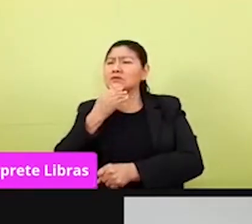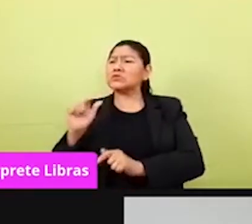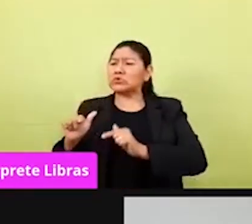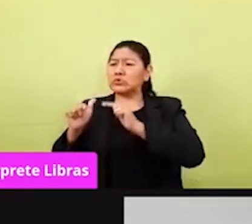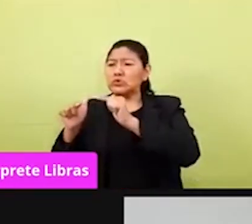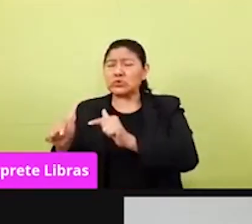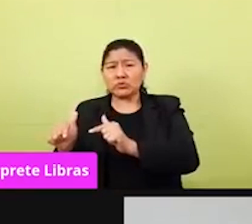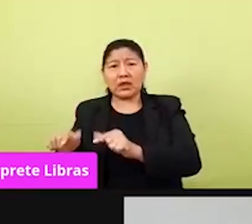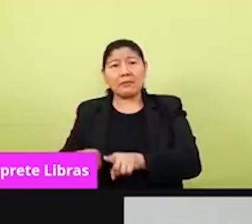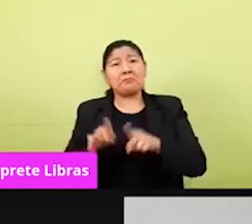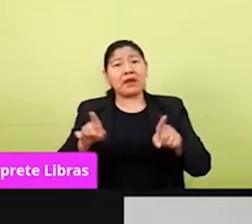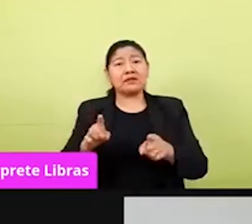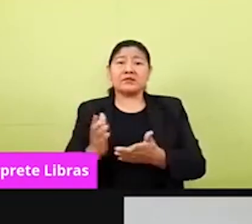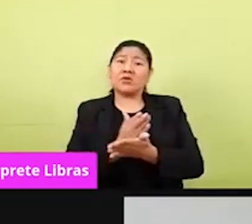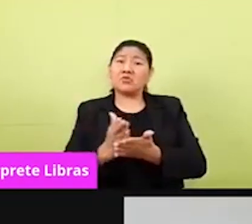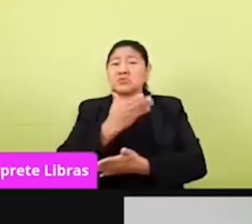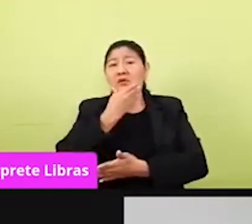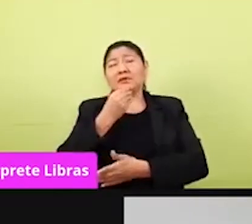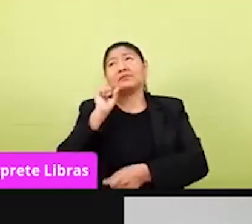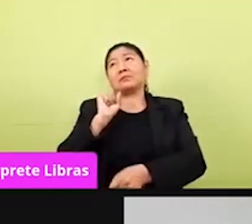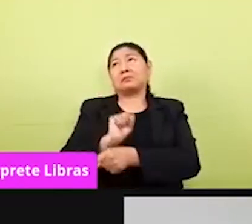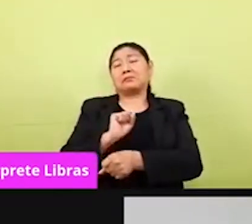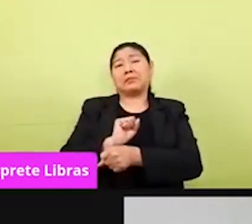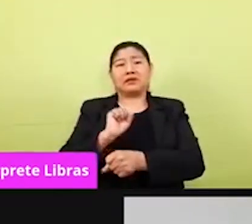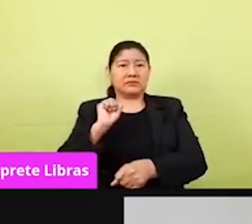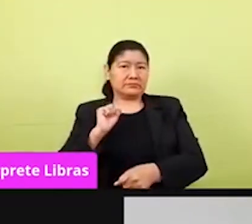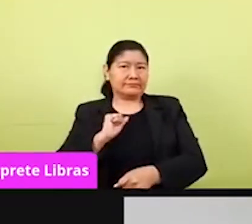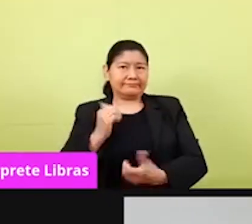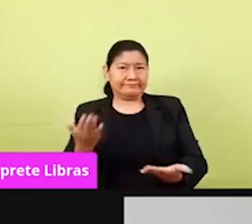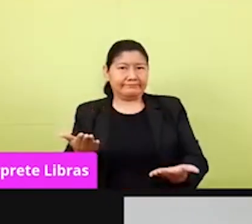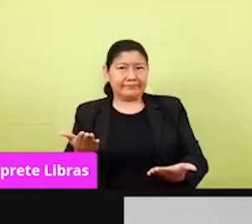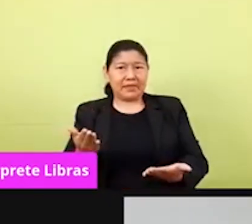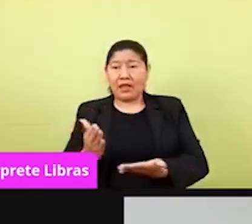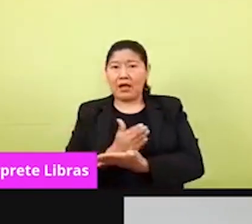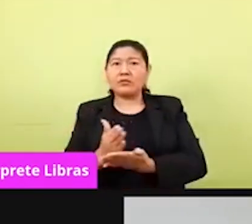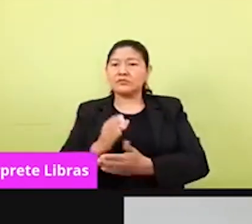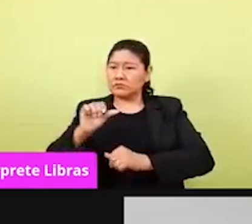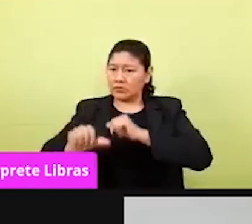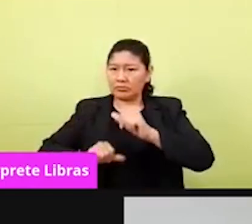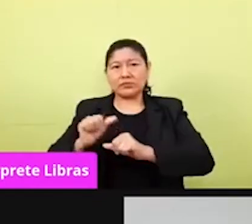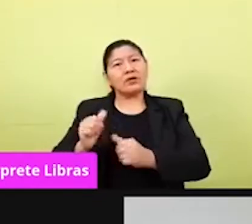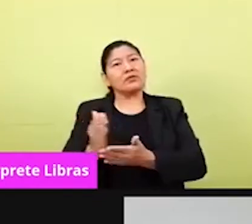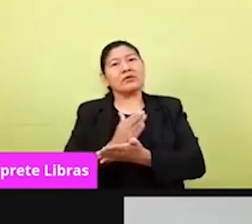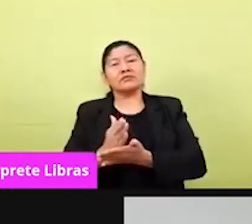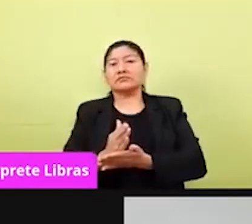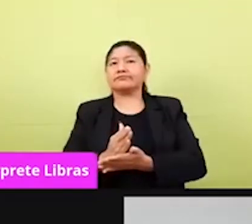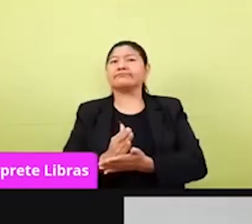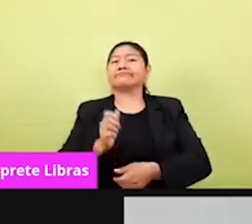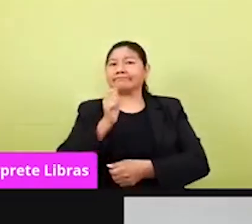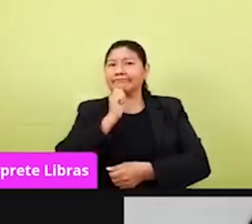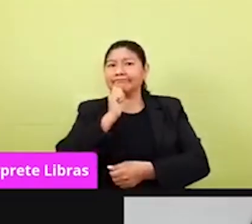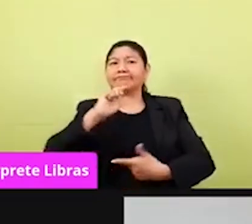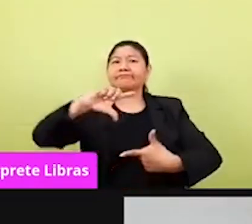revoltam, tem muitos homens que estão buscando também se desconstruir, né, desconstruir aquilo que aprenderam de